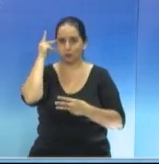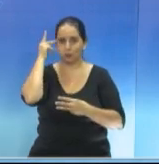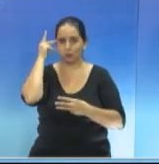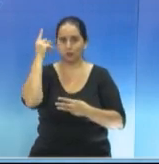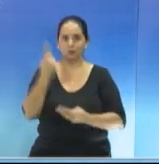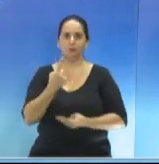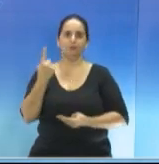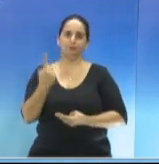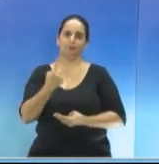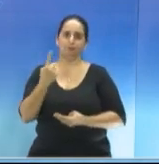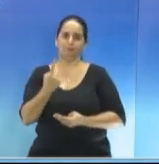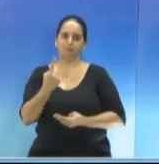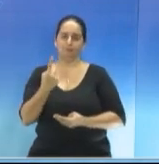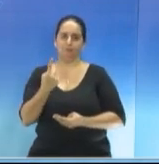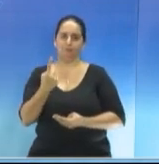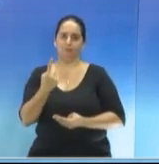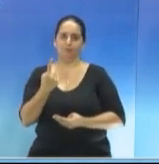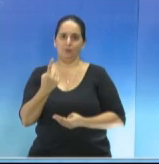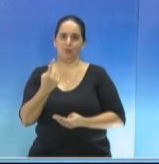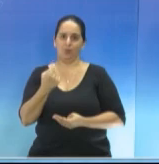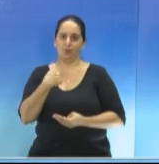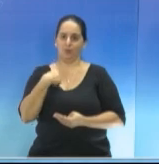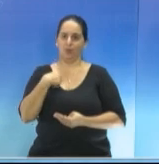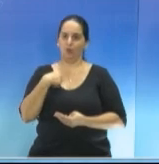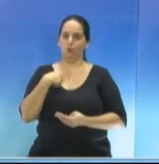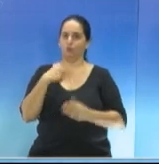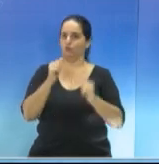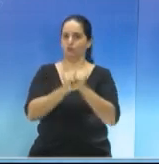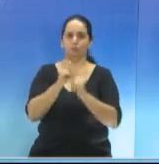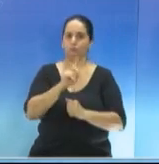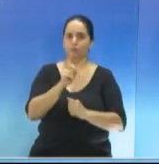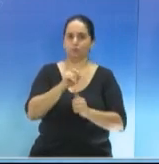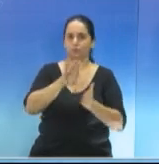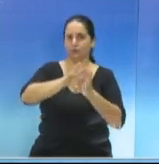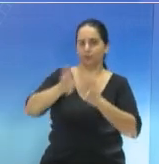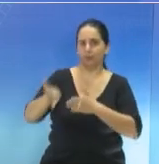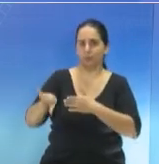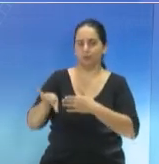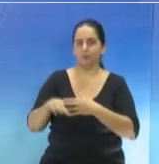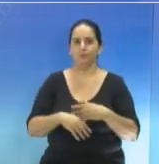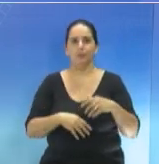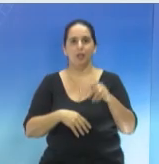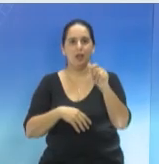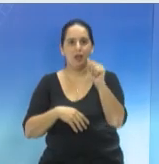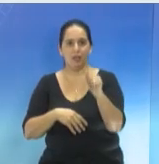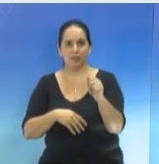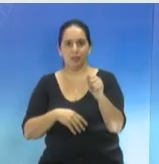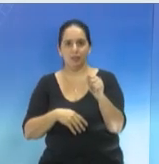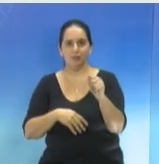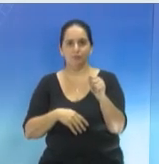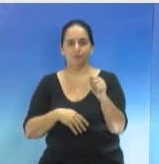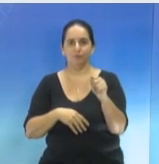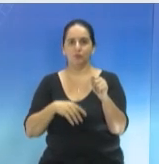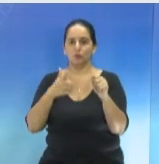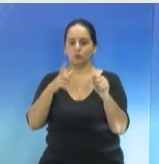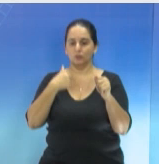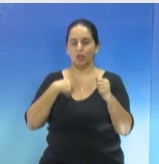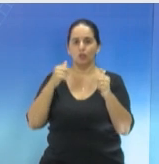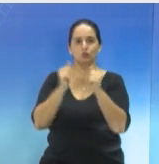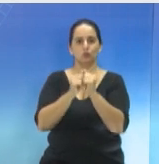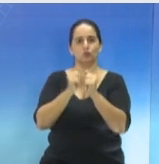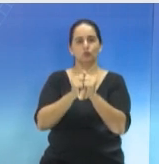do singular. Você não se compromete. Dicas. Letra A. Impessoalidade